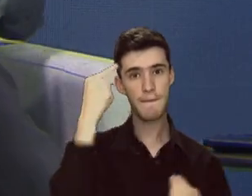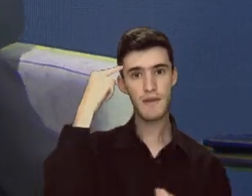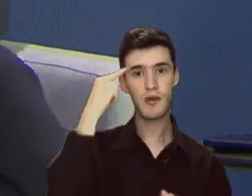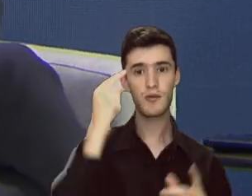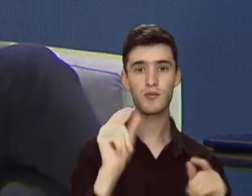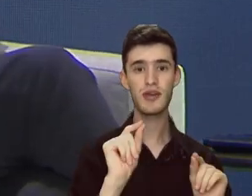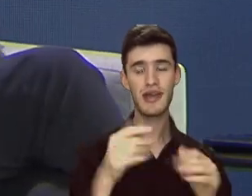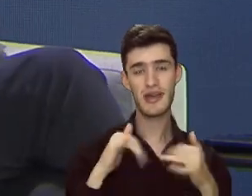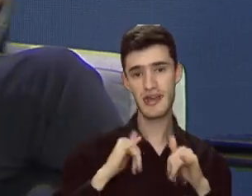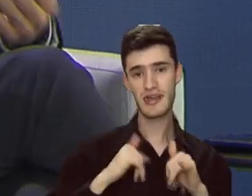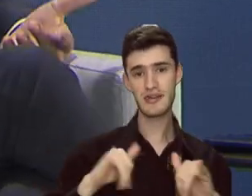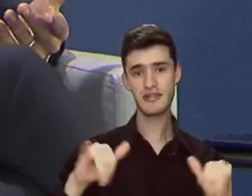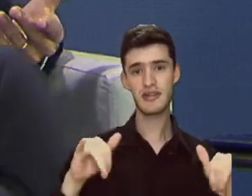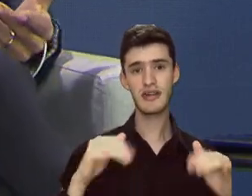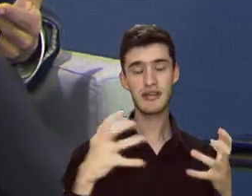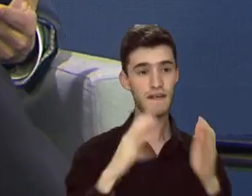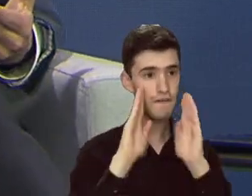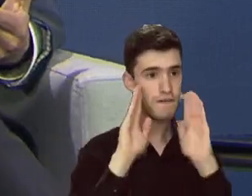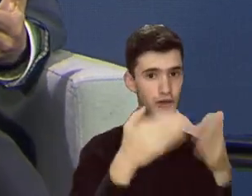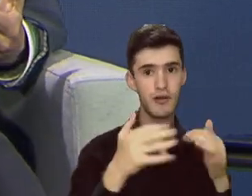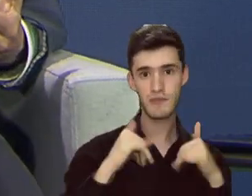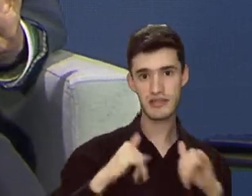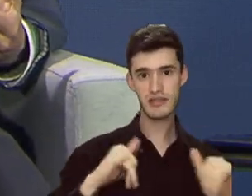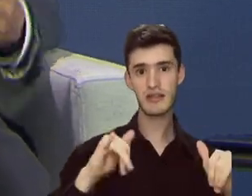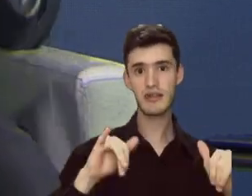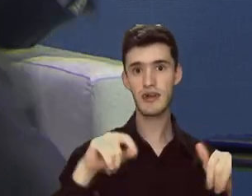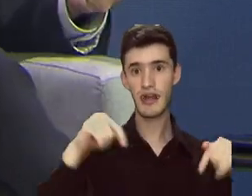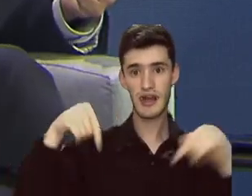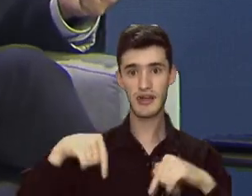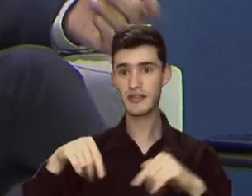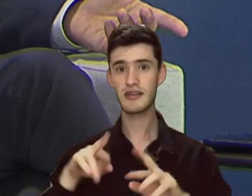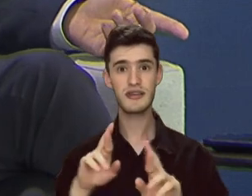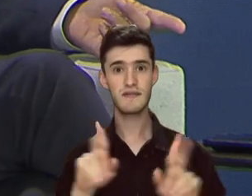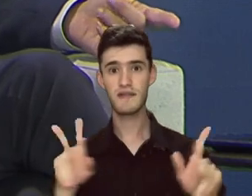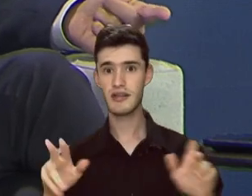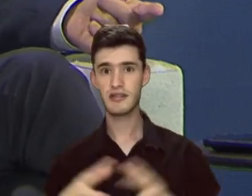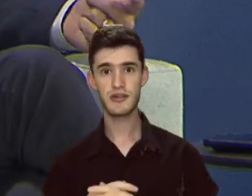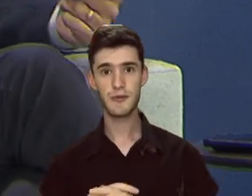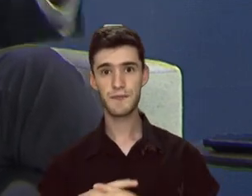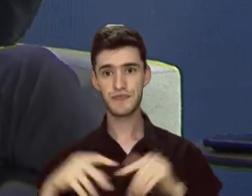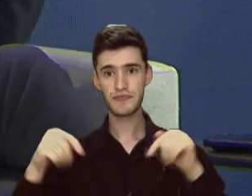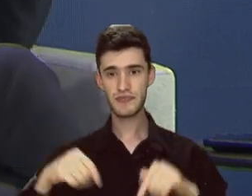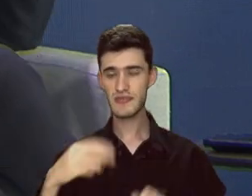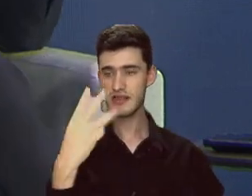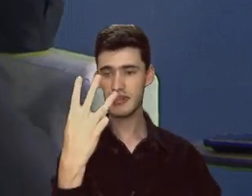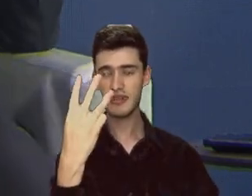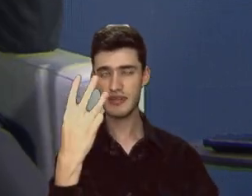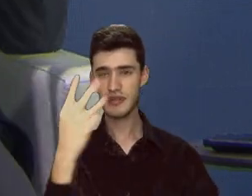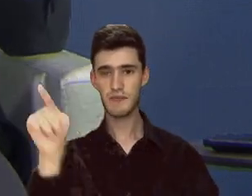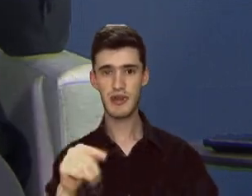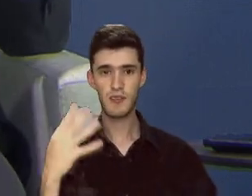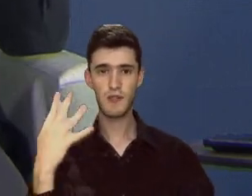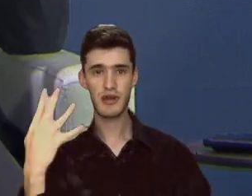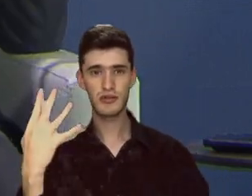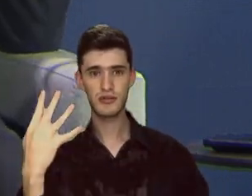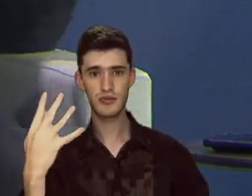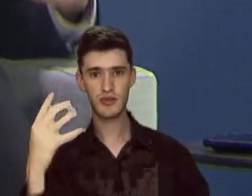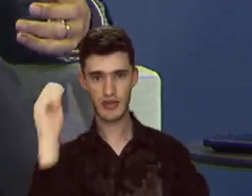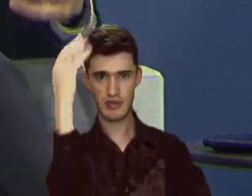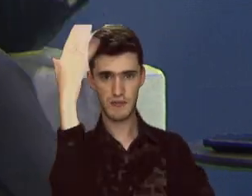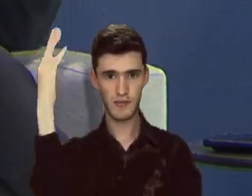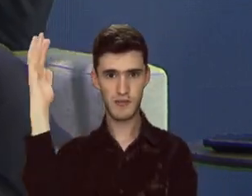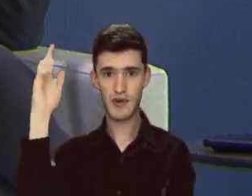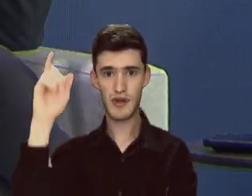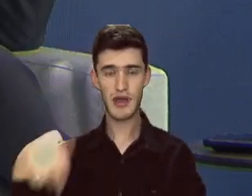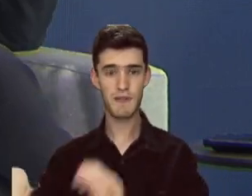e aqui não aqui três quartos as emissões do carbono vem do uso da Terra e da agricultura então não tem como dissociar a produção